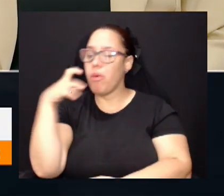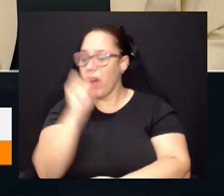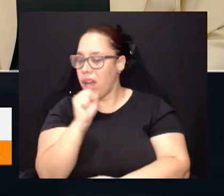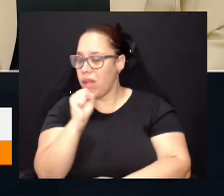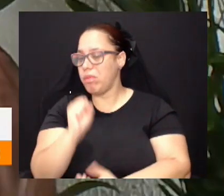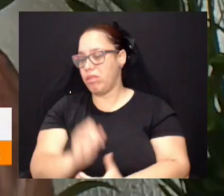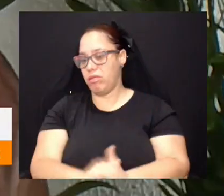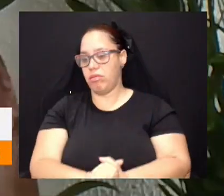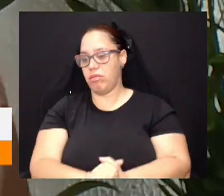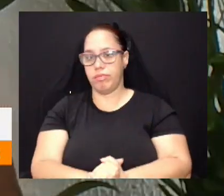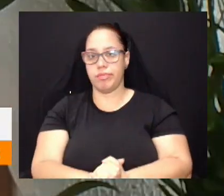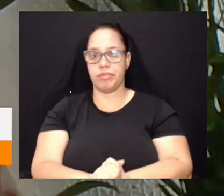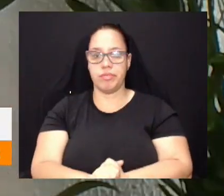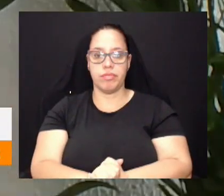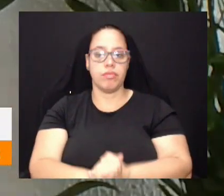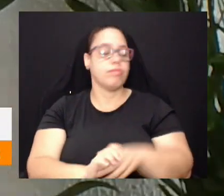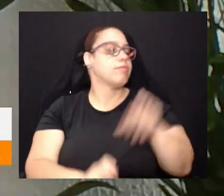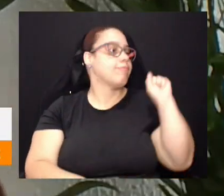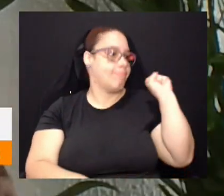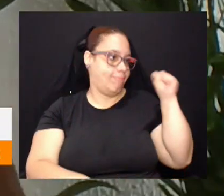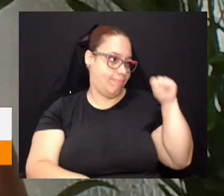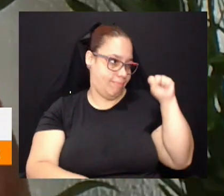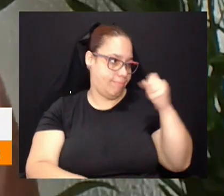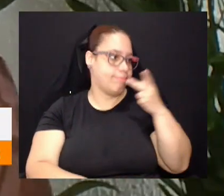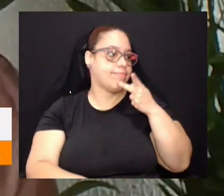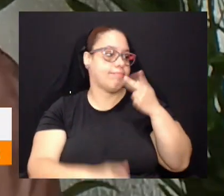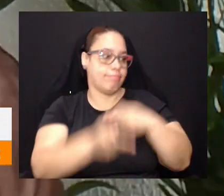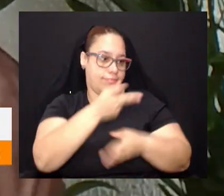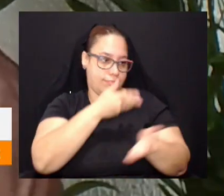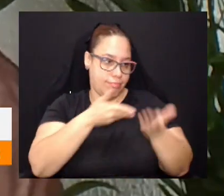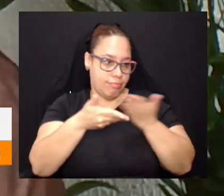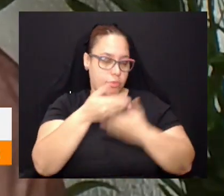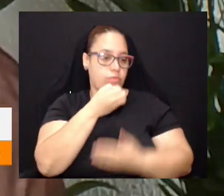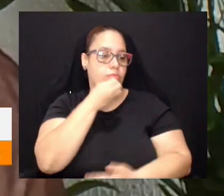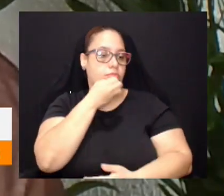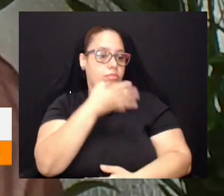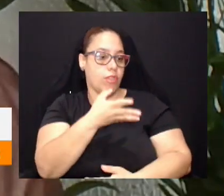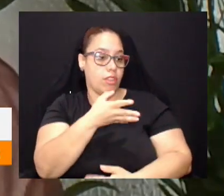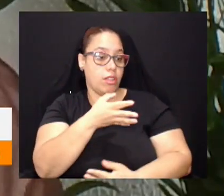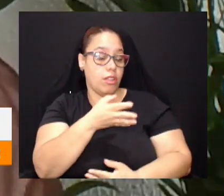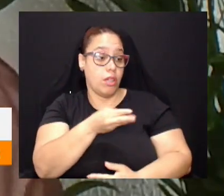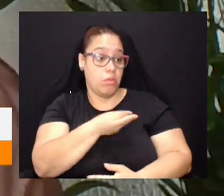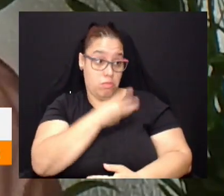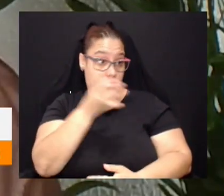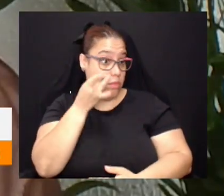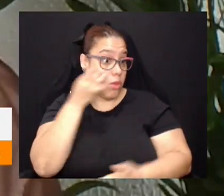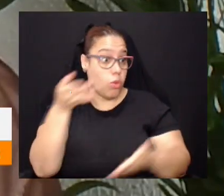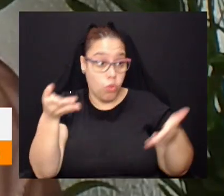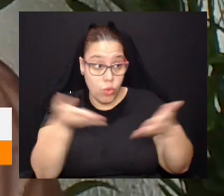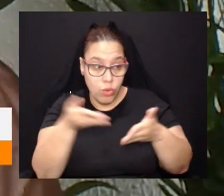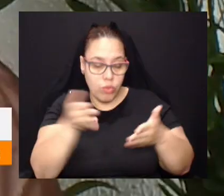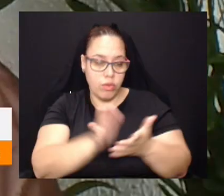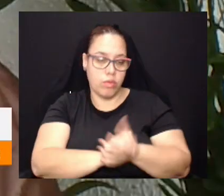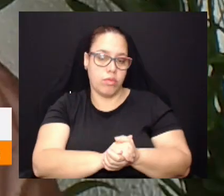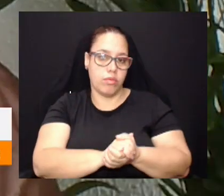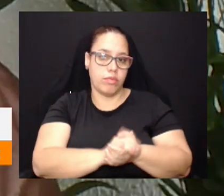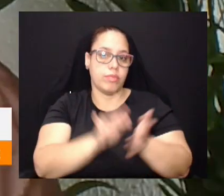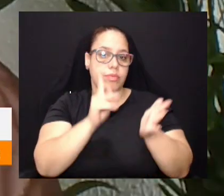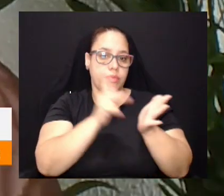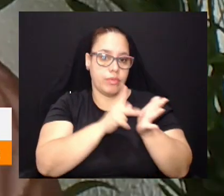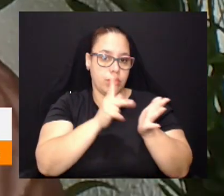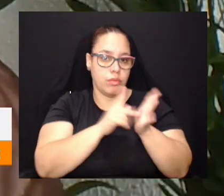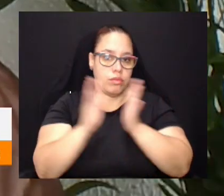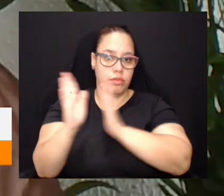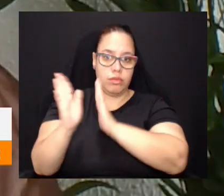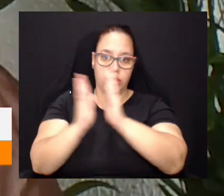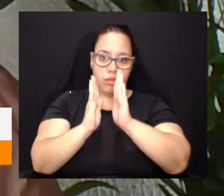Sim, isso que vocês falaram é muito presente e, na verdade, em todas as fases da vida, mas